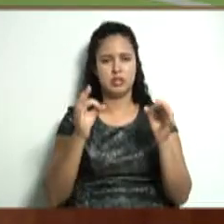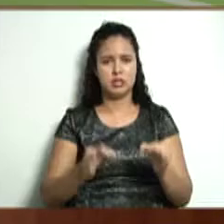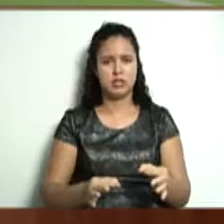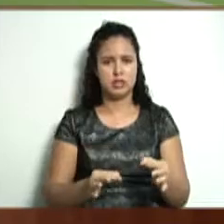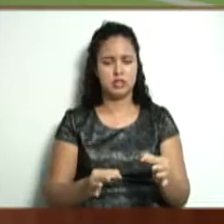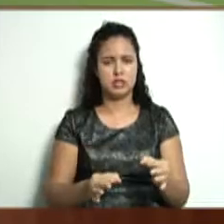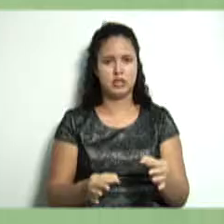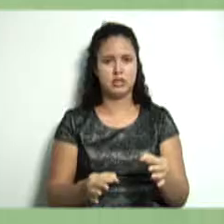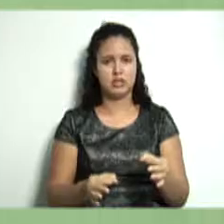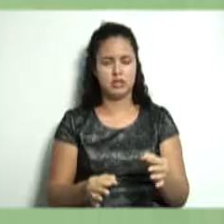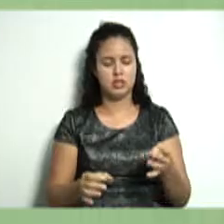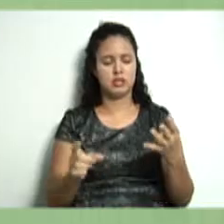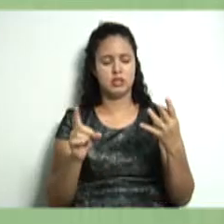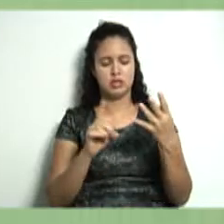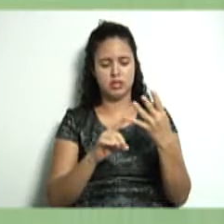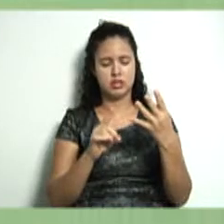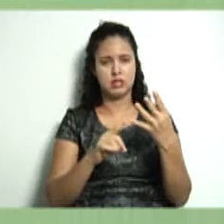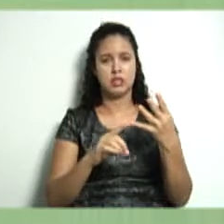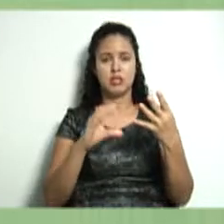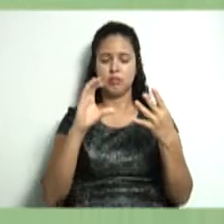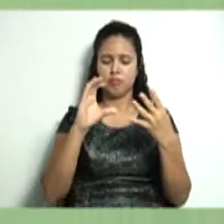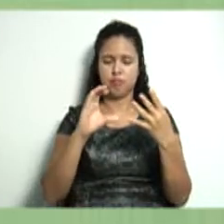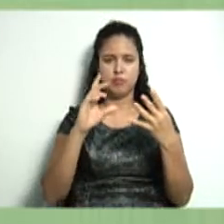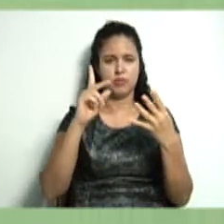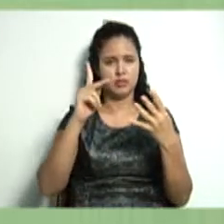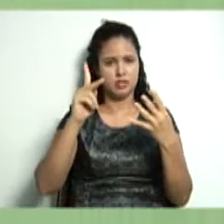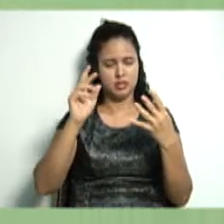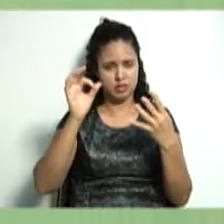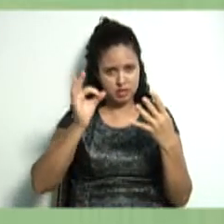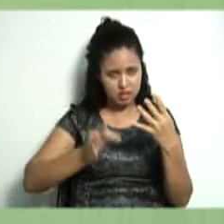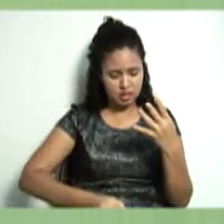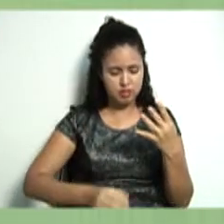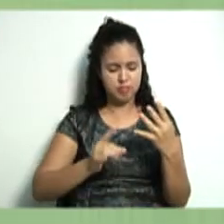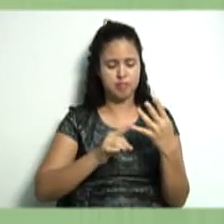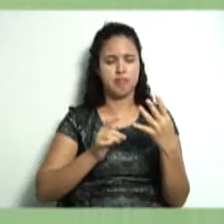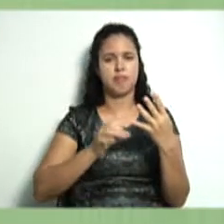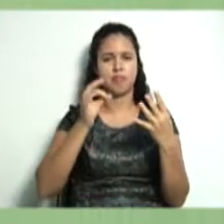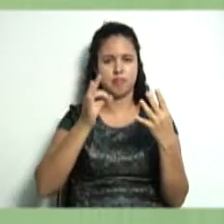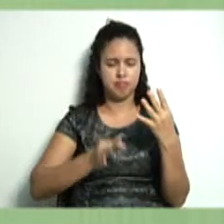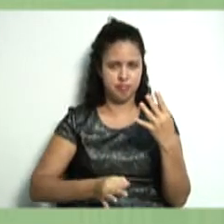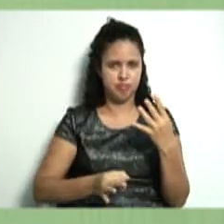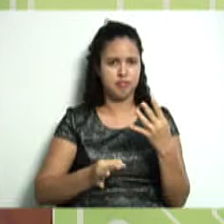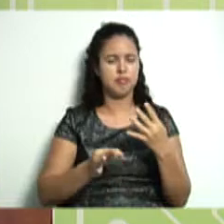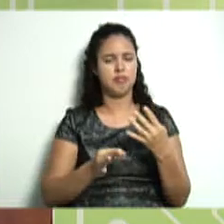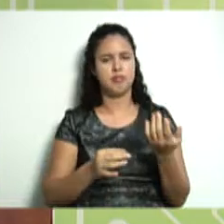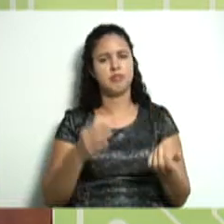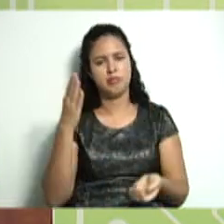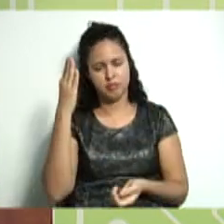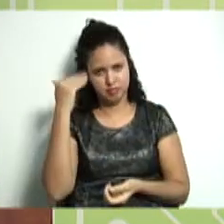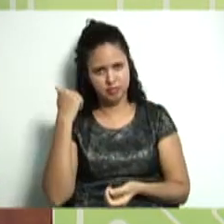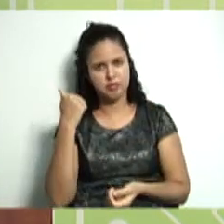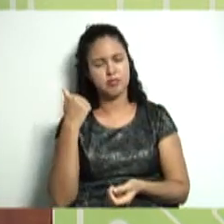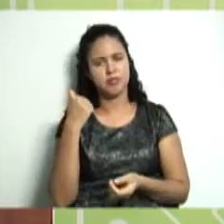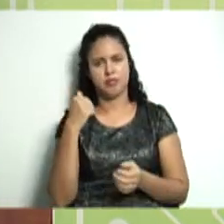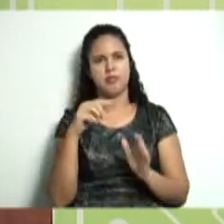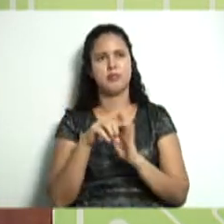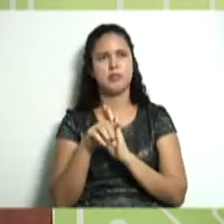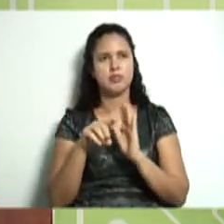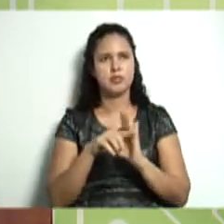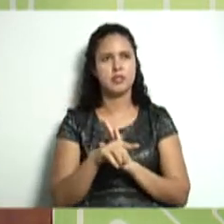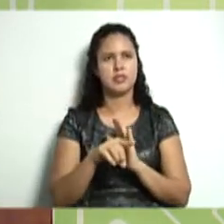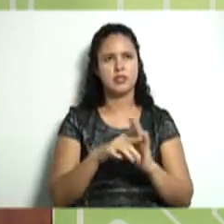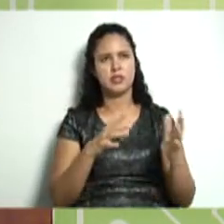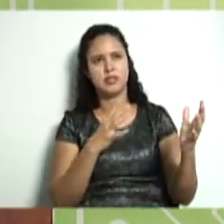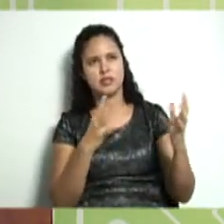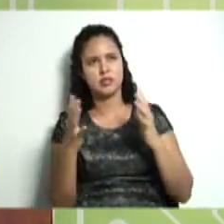letra C, de certo. E eu já explico por quê, gente. Eu sabia que essa questão ia causar um pouquinho assim,